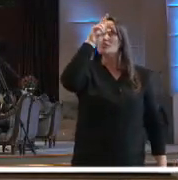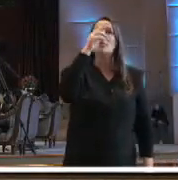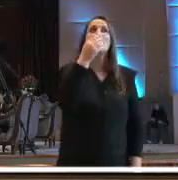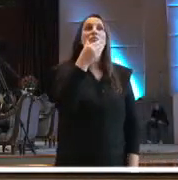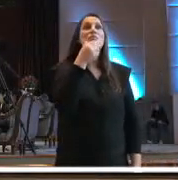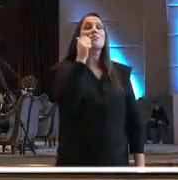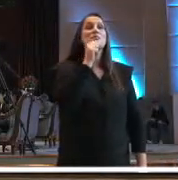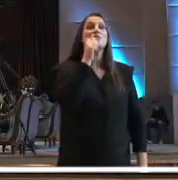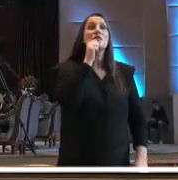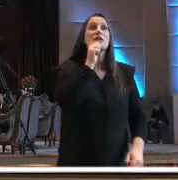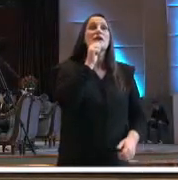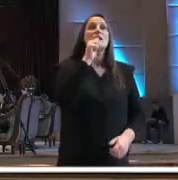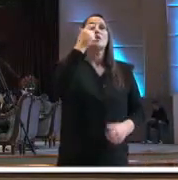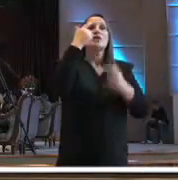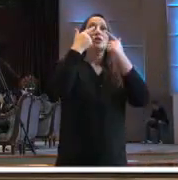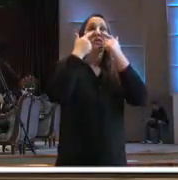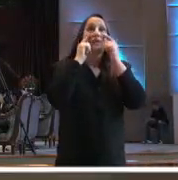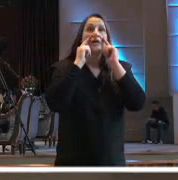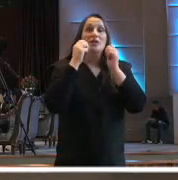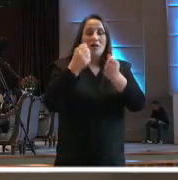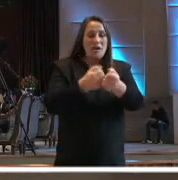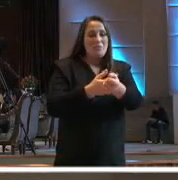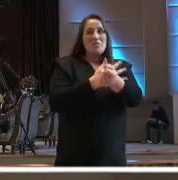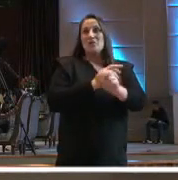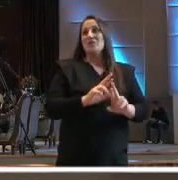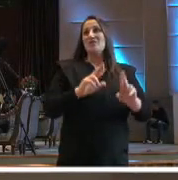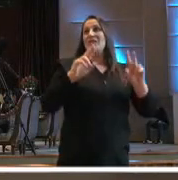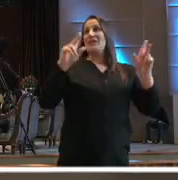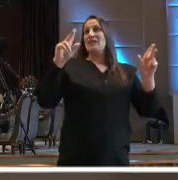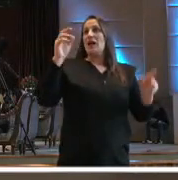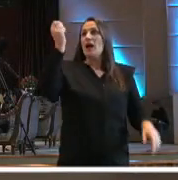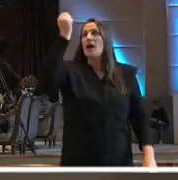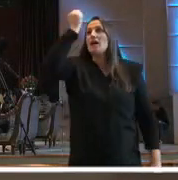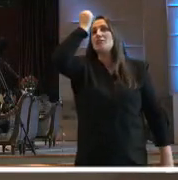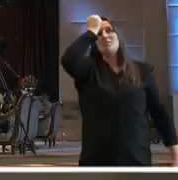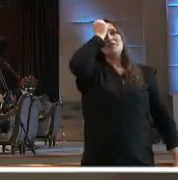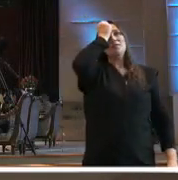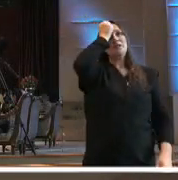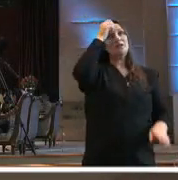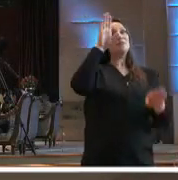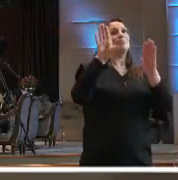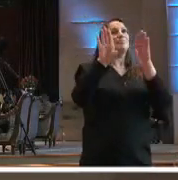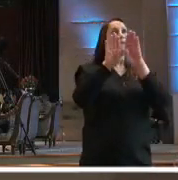2 emoções distintas: arrependimento e gratidão.